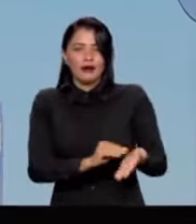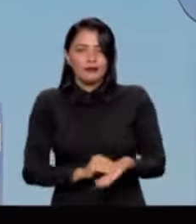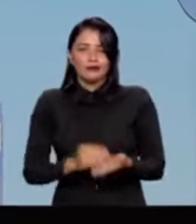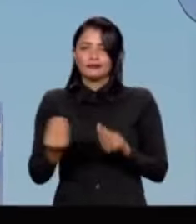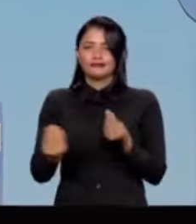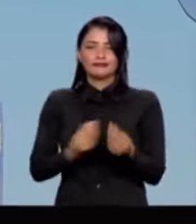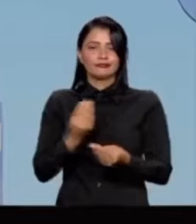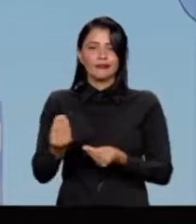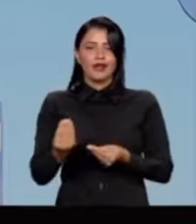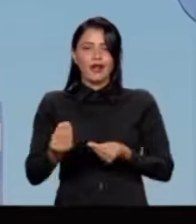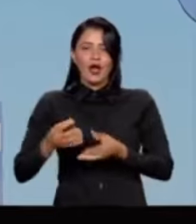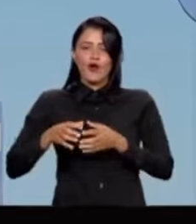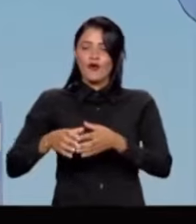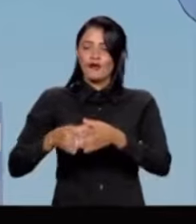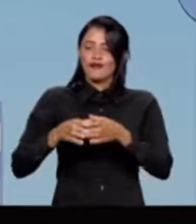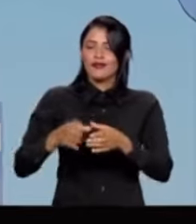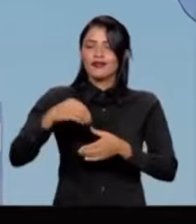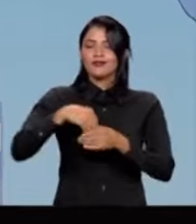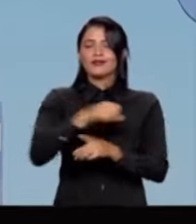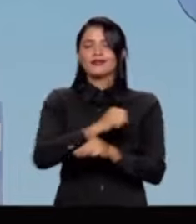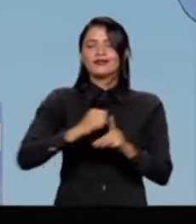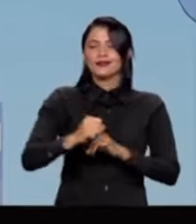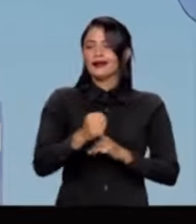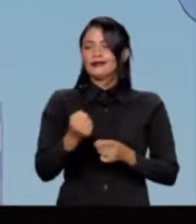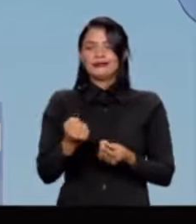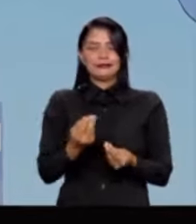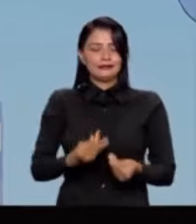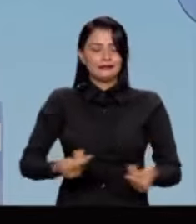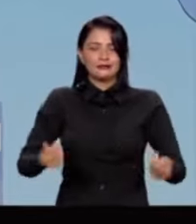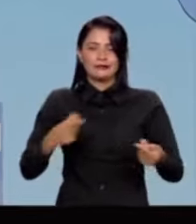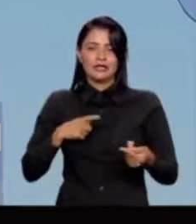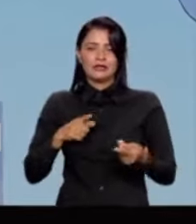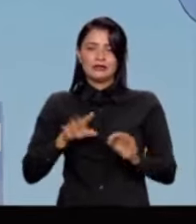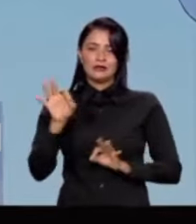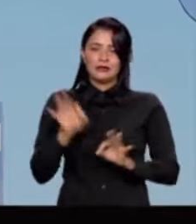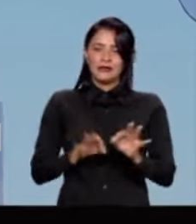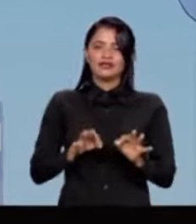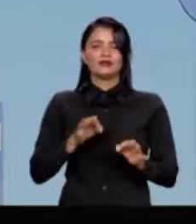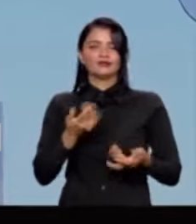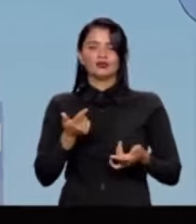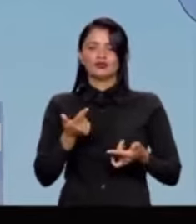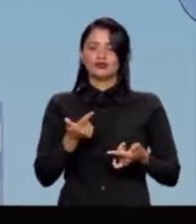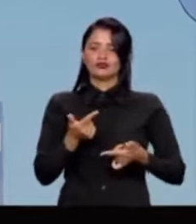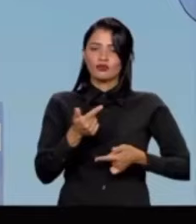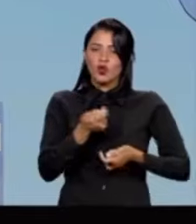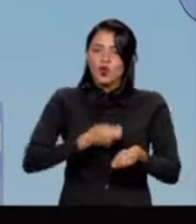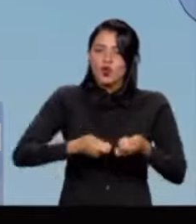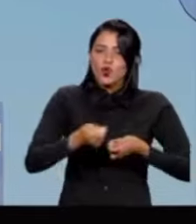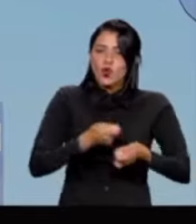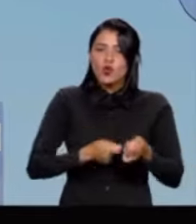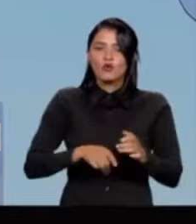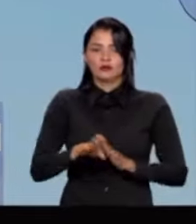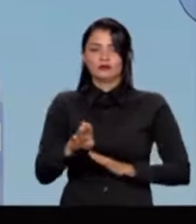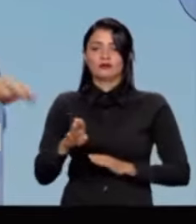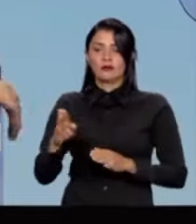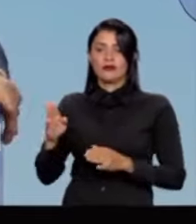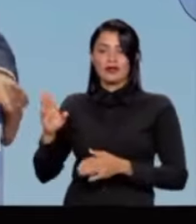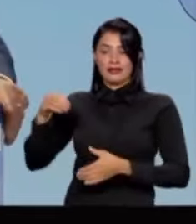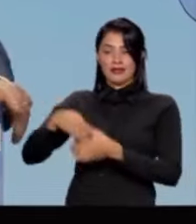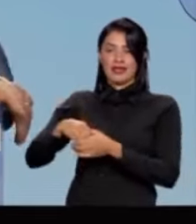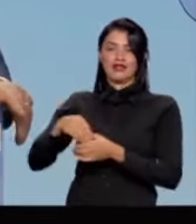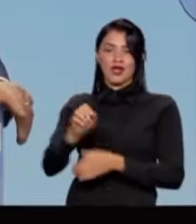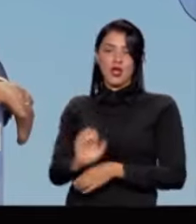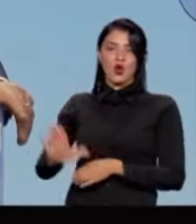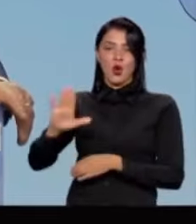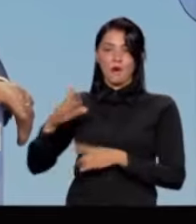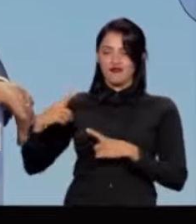em sociedade e o planejamento da atividade econômica. A guerra no coração da Europa